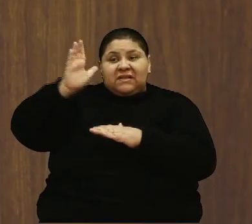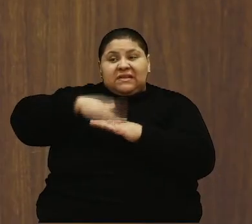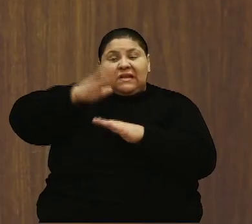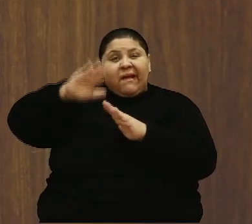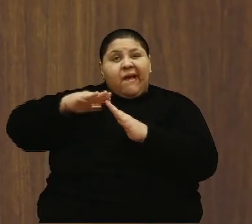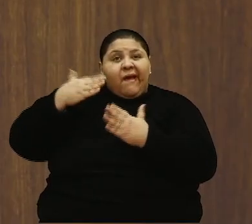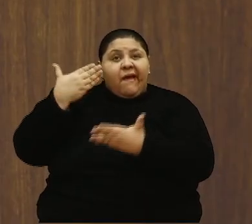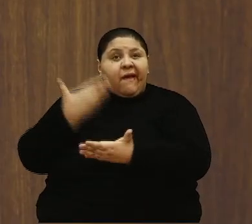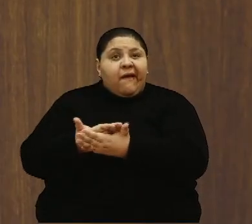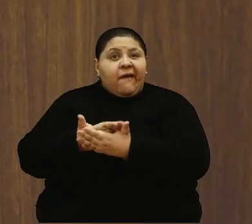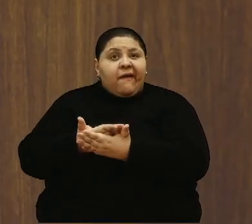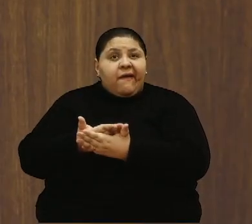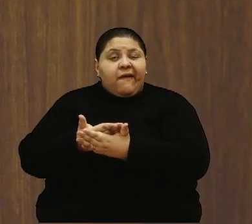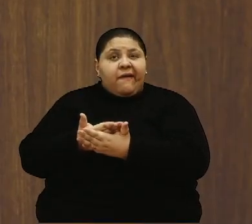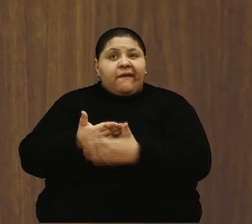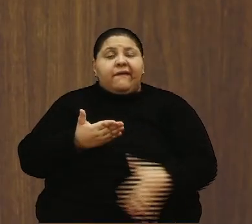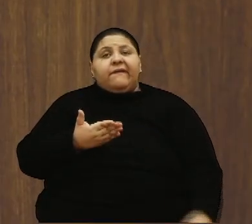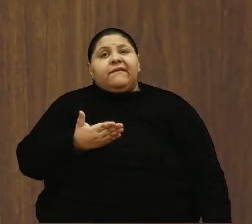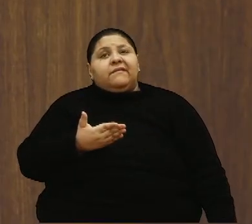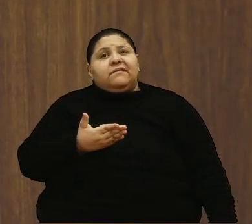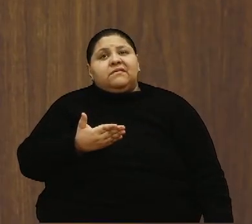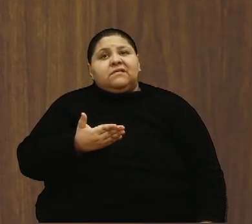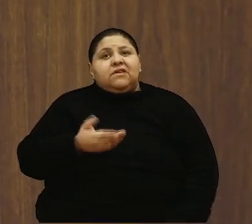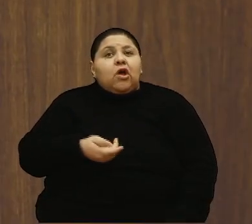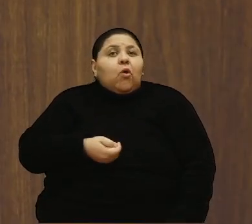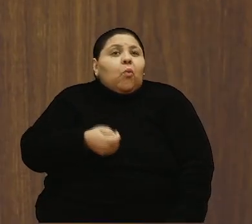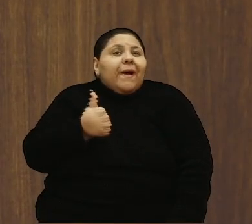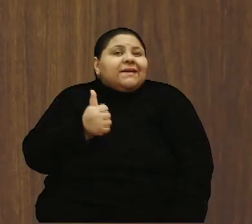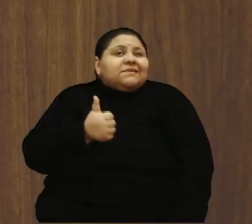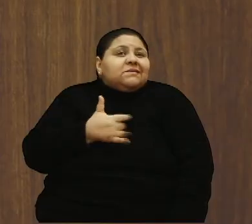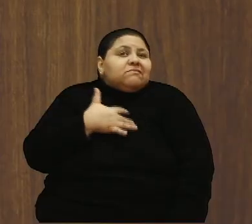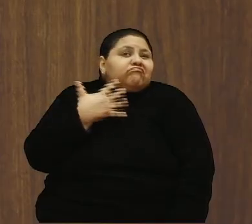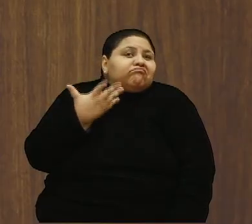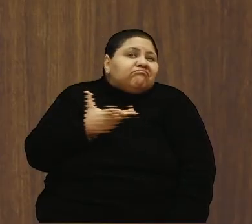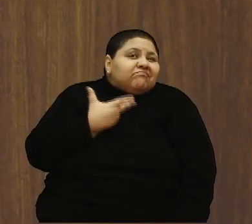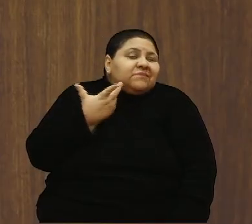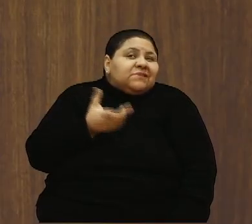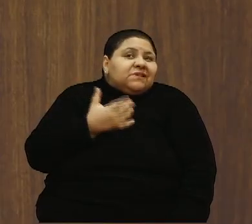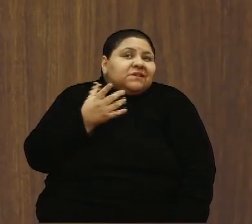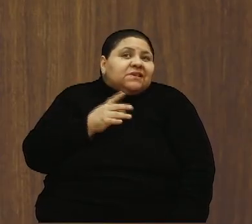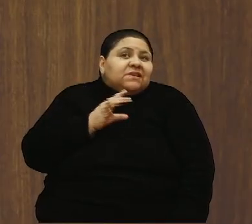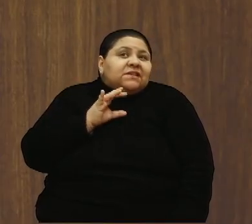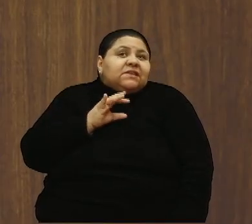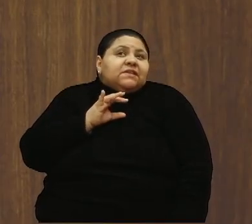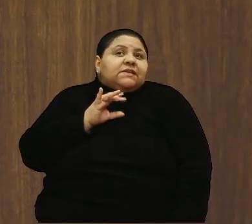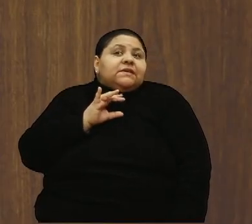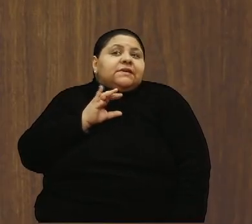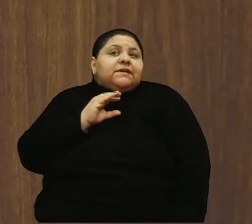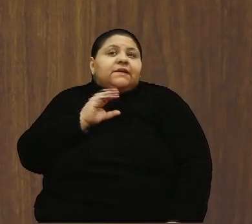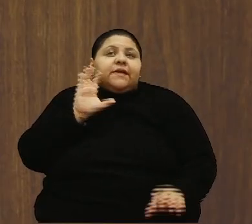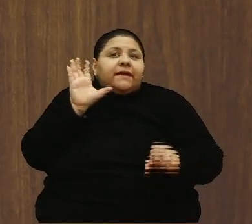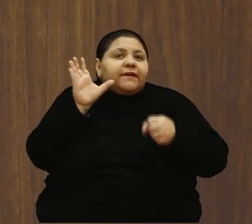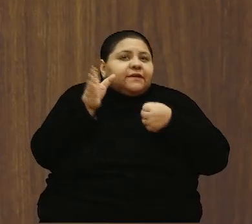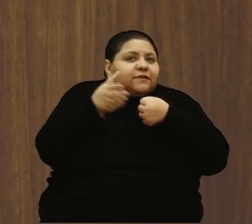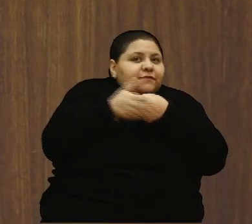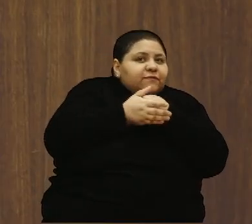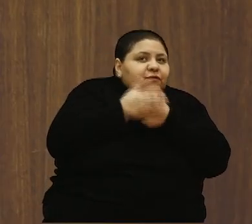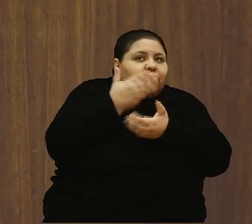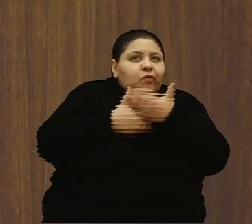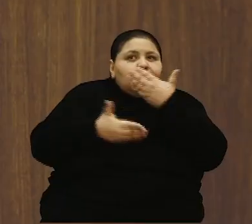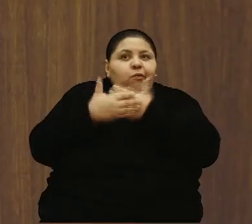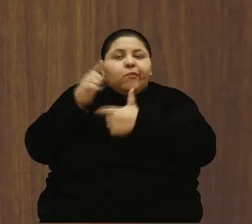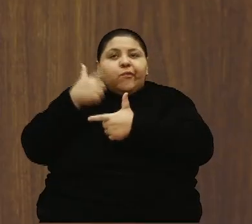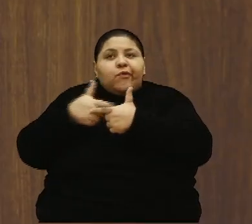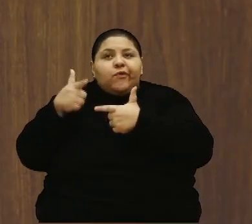escola que está sendo, inclusive, quase que abafado, digamos assim, por todo o problema, inclusive de